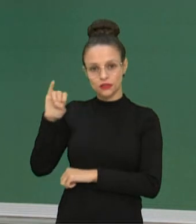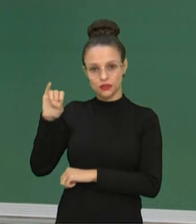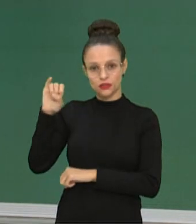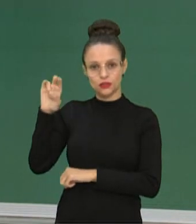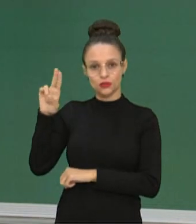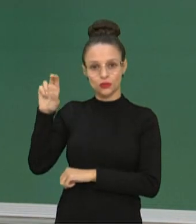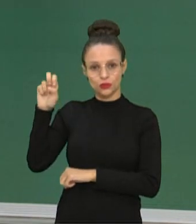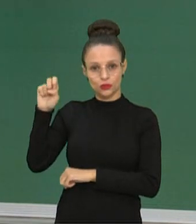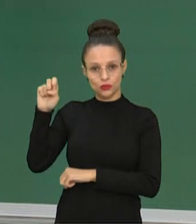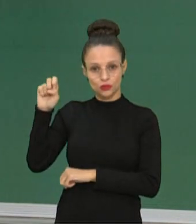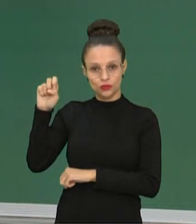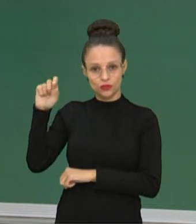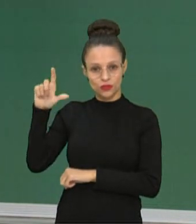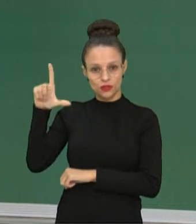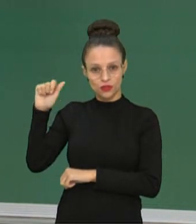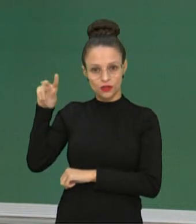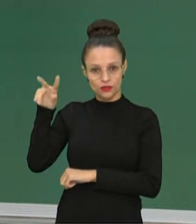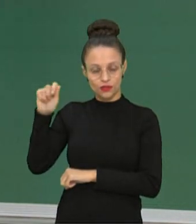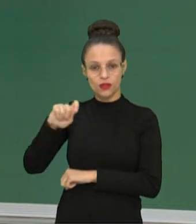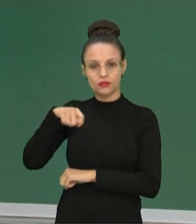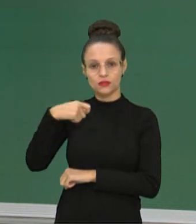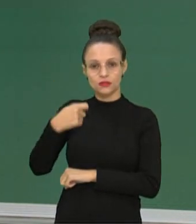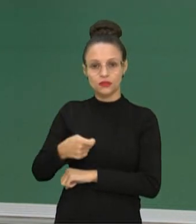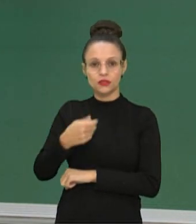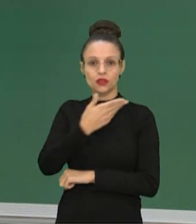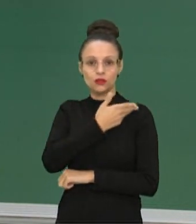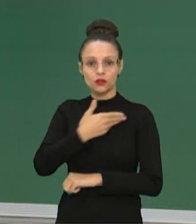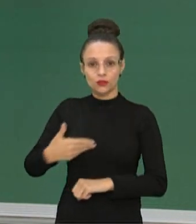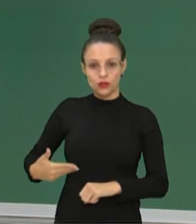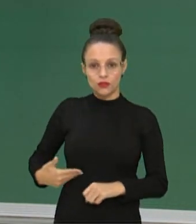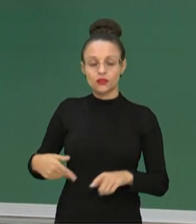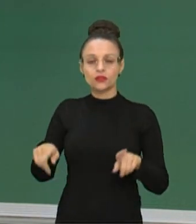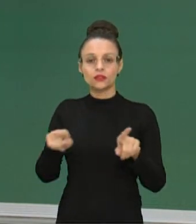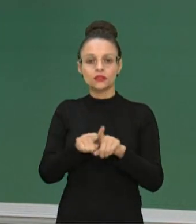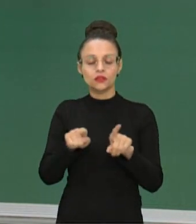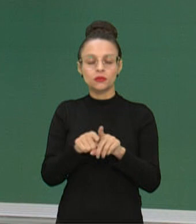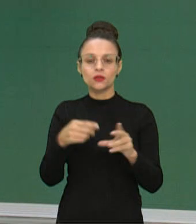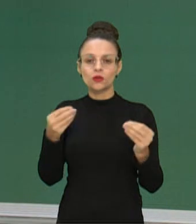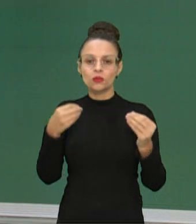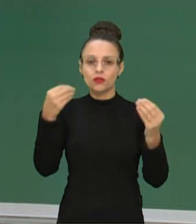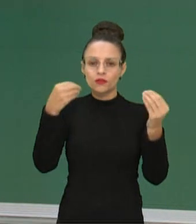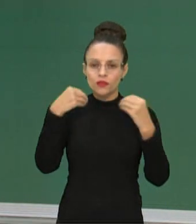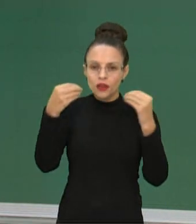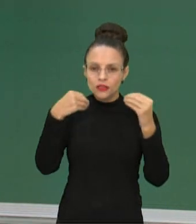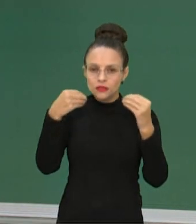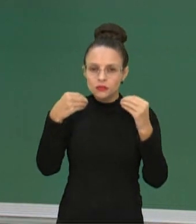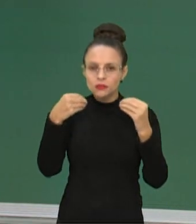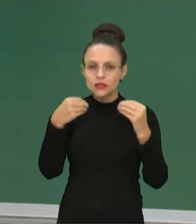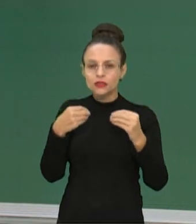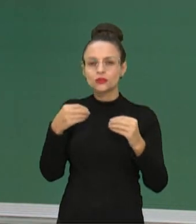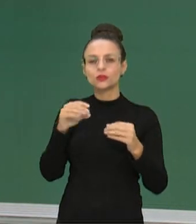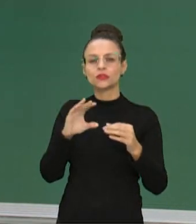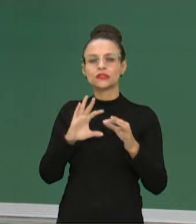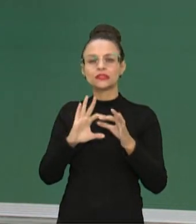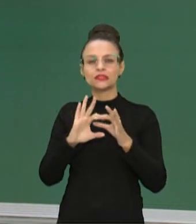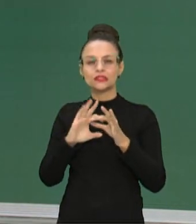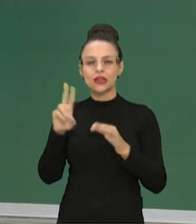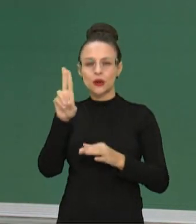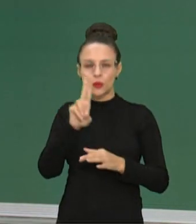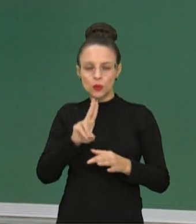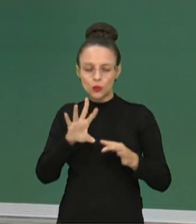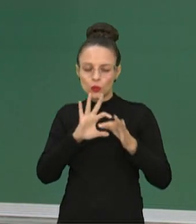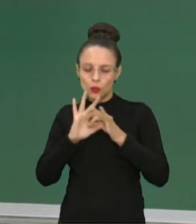as consequências do enfraquecimento e da dissolução da URSS, União